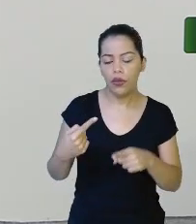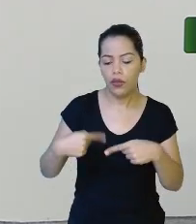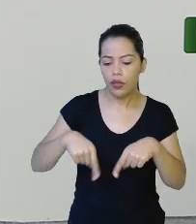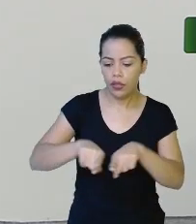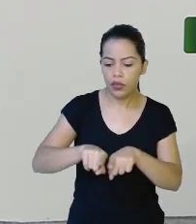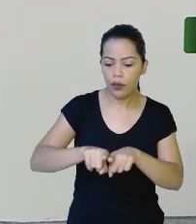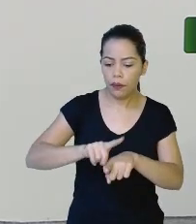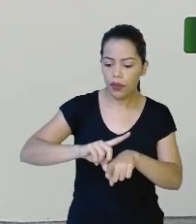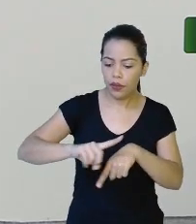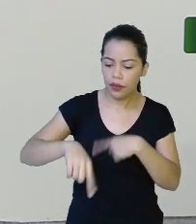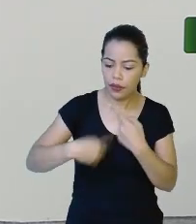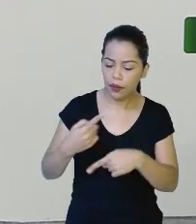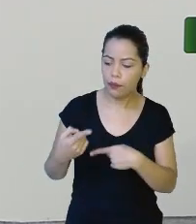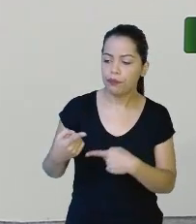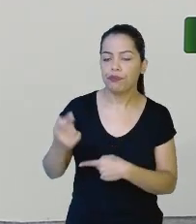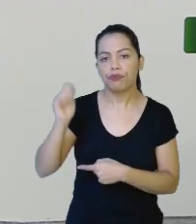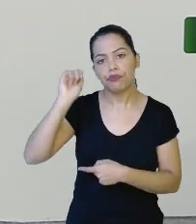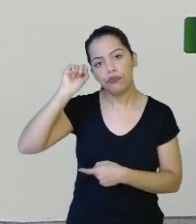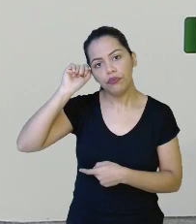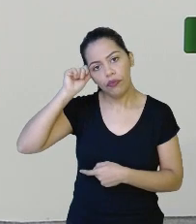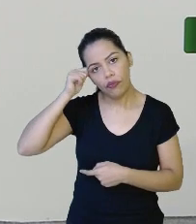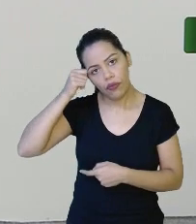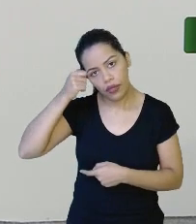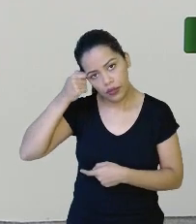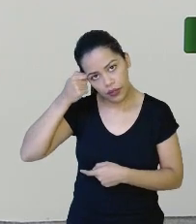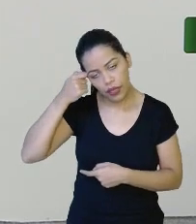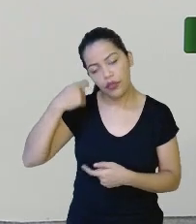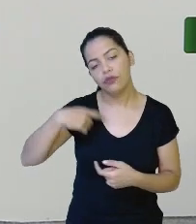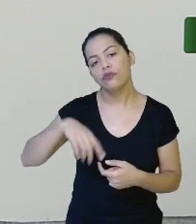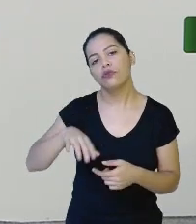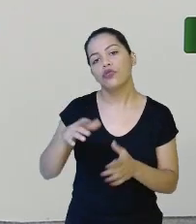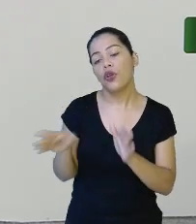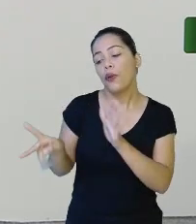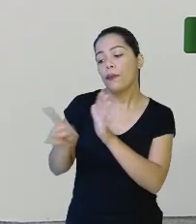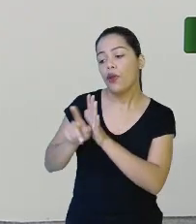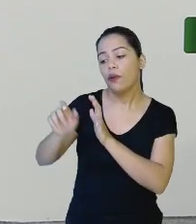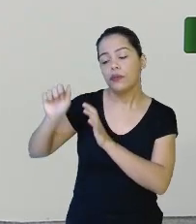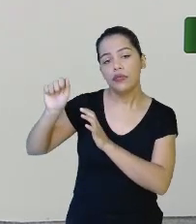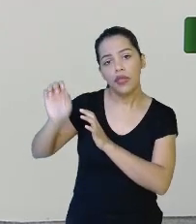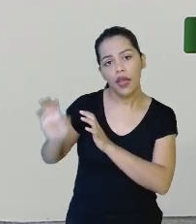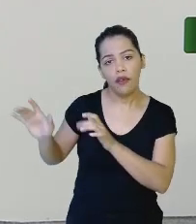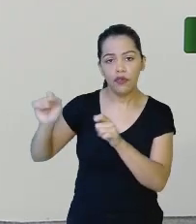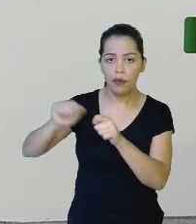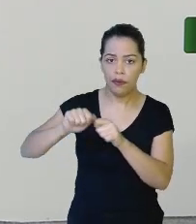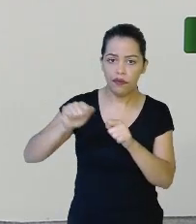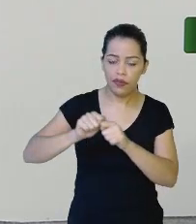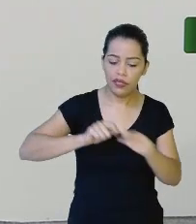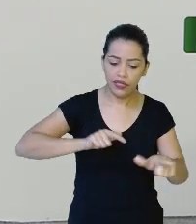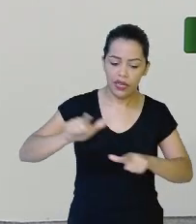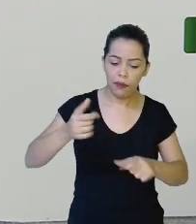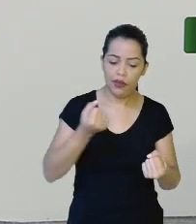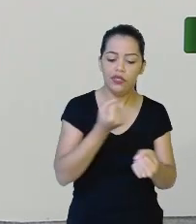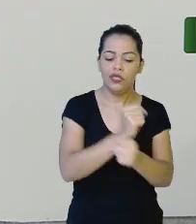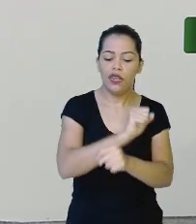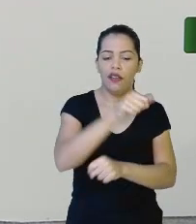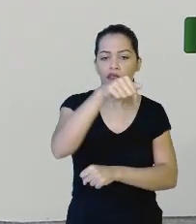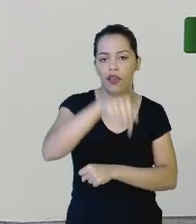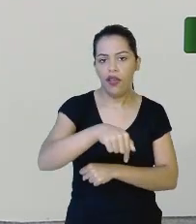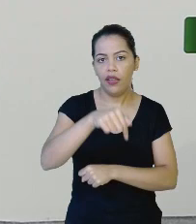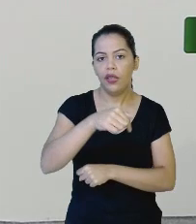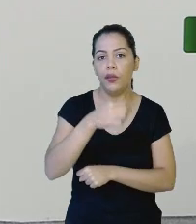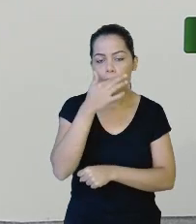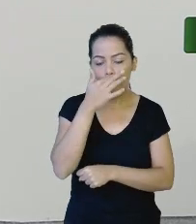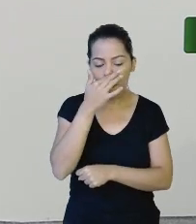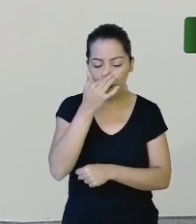negros africanos que vieram para fazer esse trabalho de escravo, para serem escravizados aqui. E